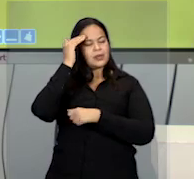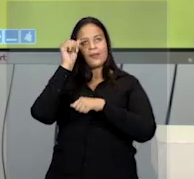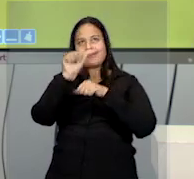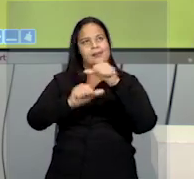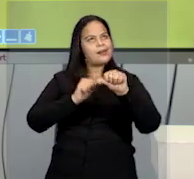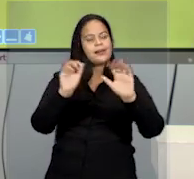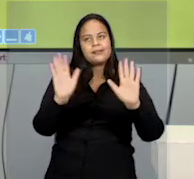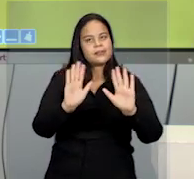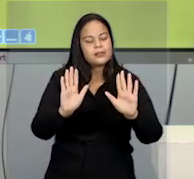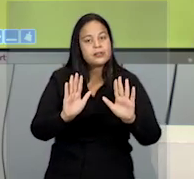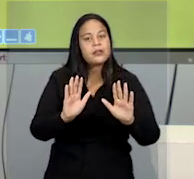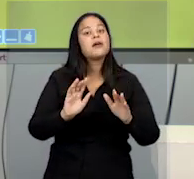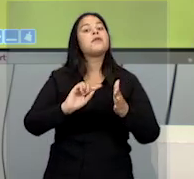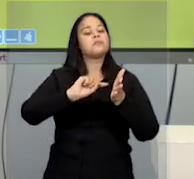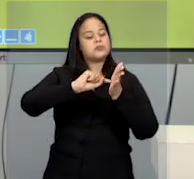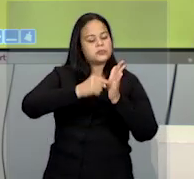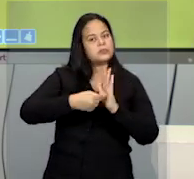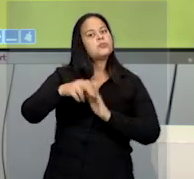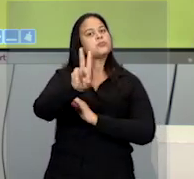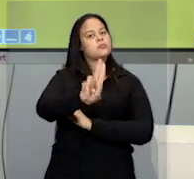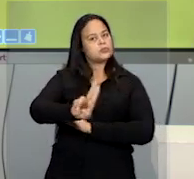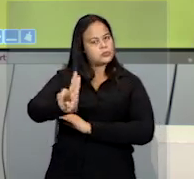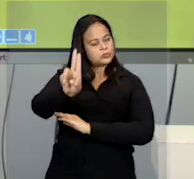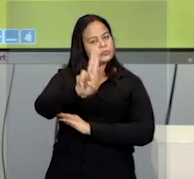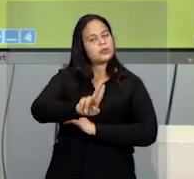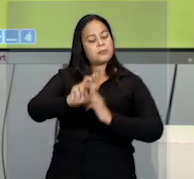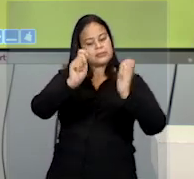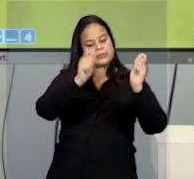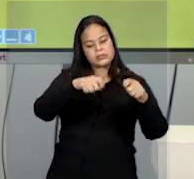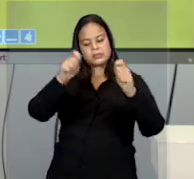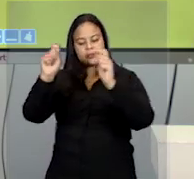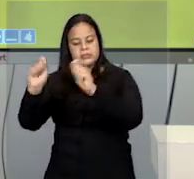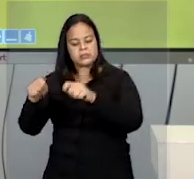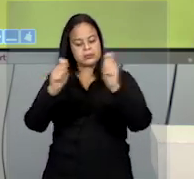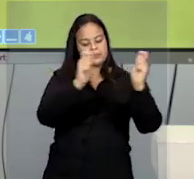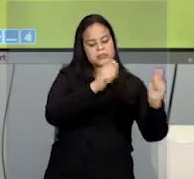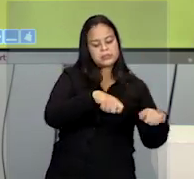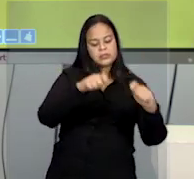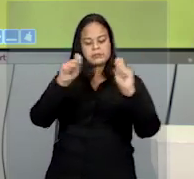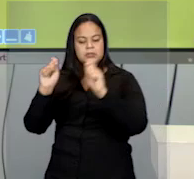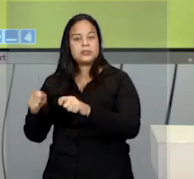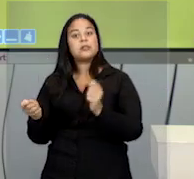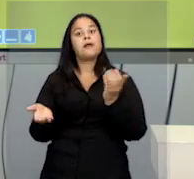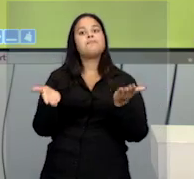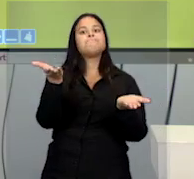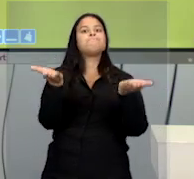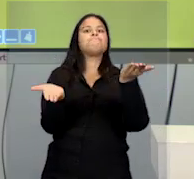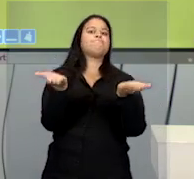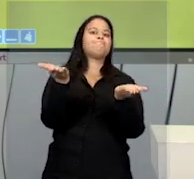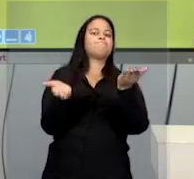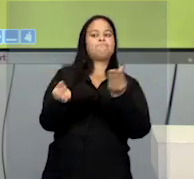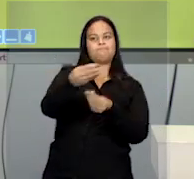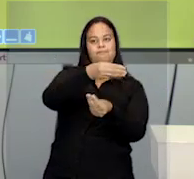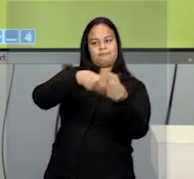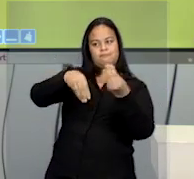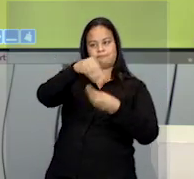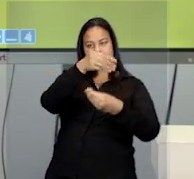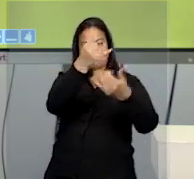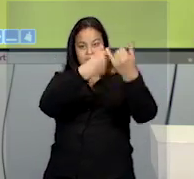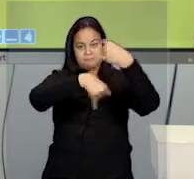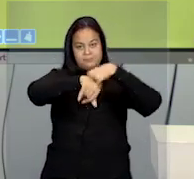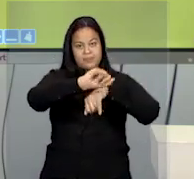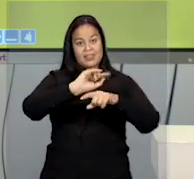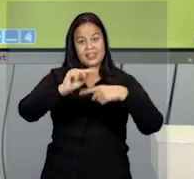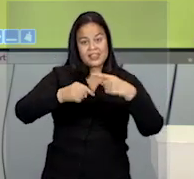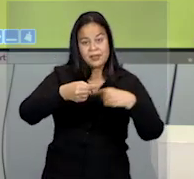invertidas, nós multiplicamos aquelas que eram necessárias para o balanceamento das reações. Não é? Depois que